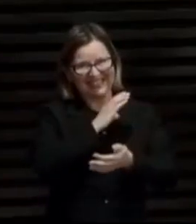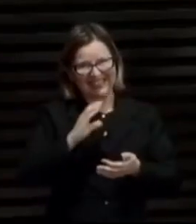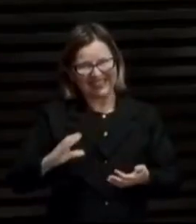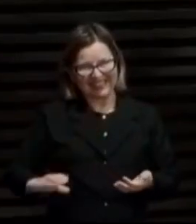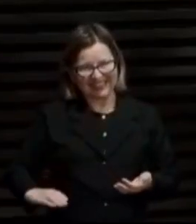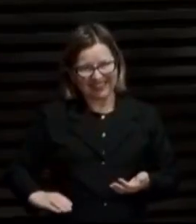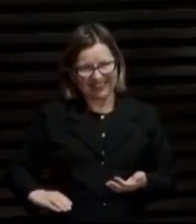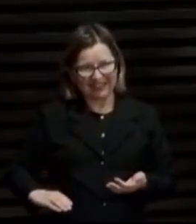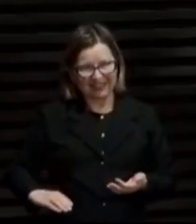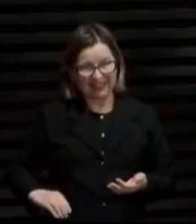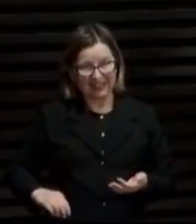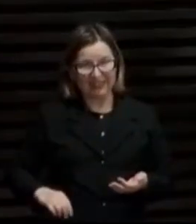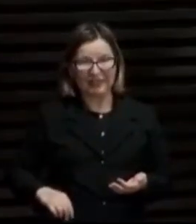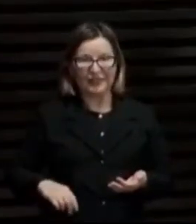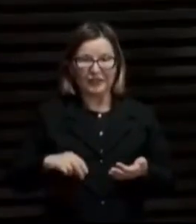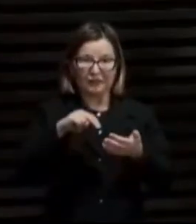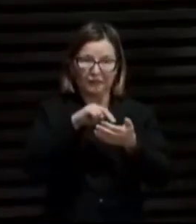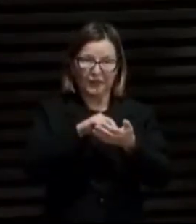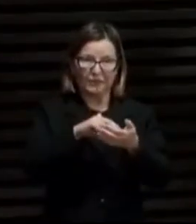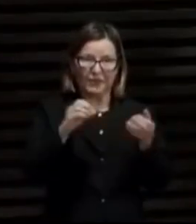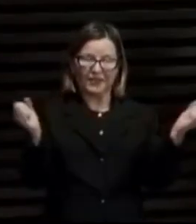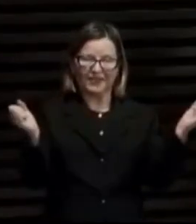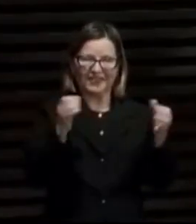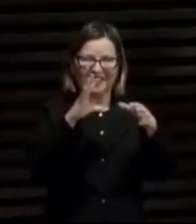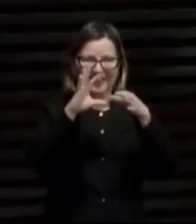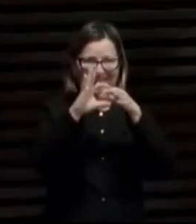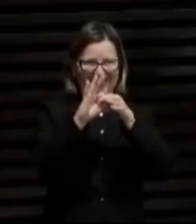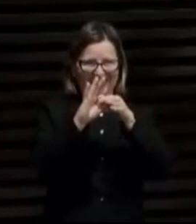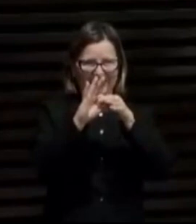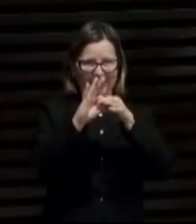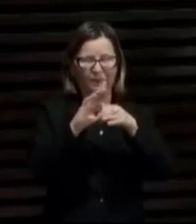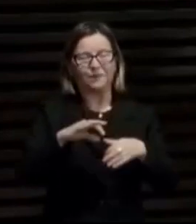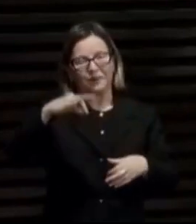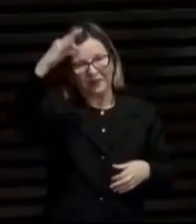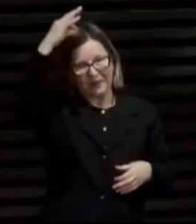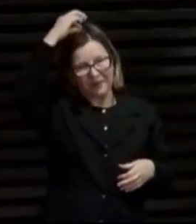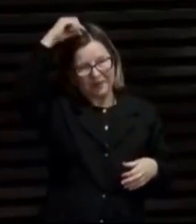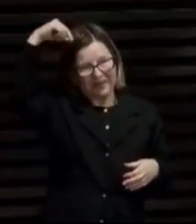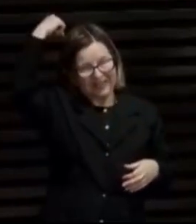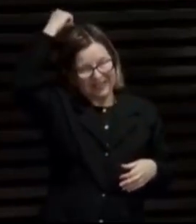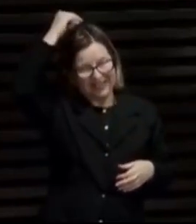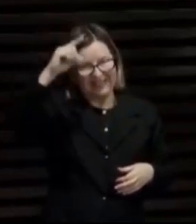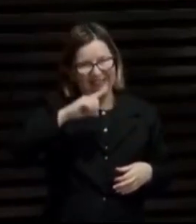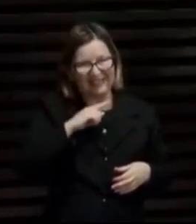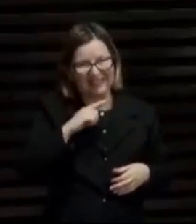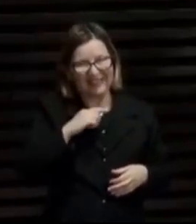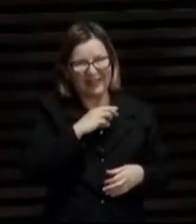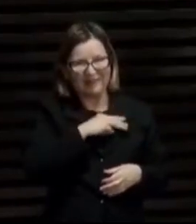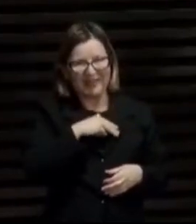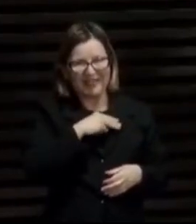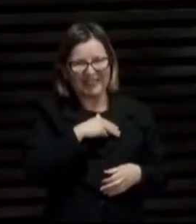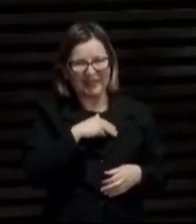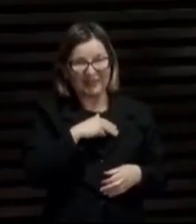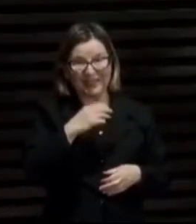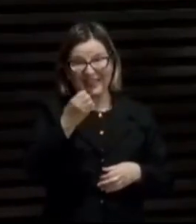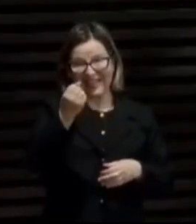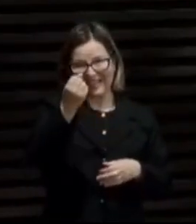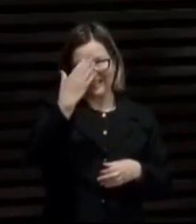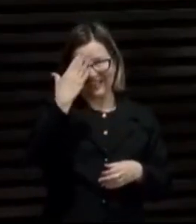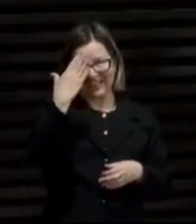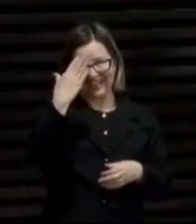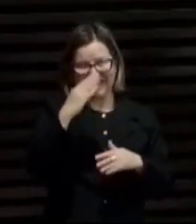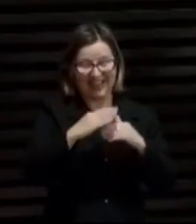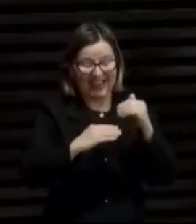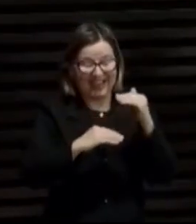foi firmada a nova aliança. Então o Espírito Santo tem a missão de revelar a obra